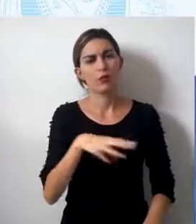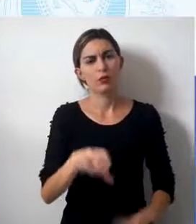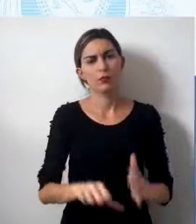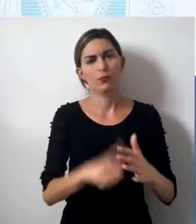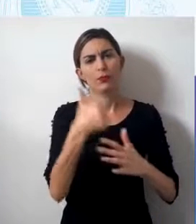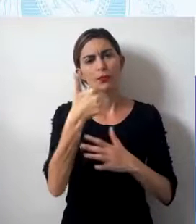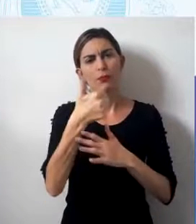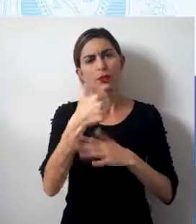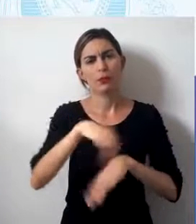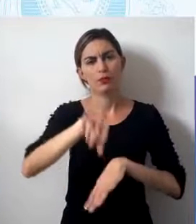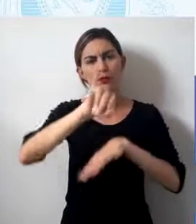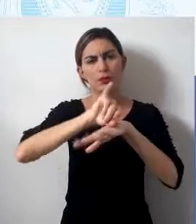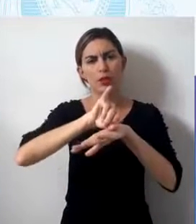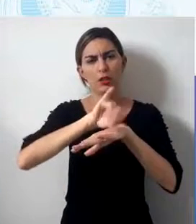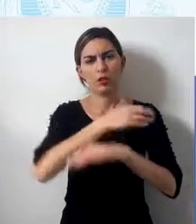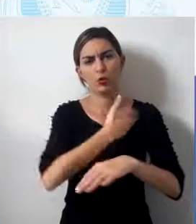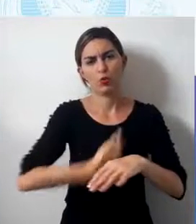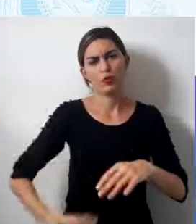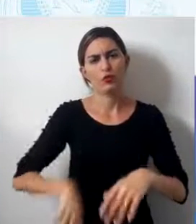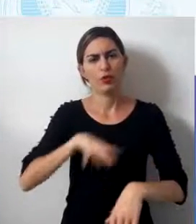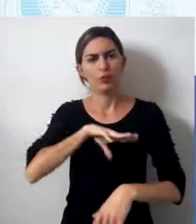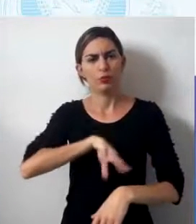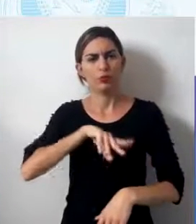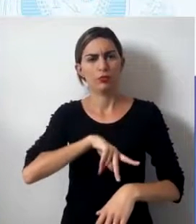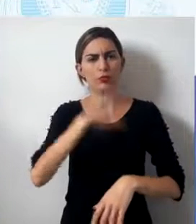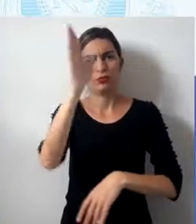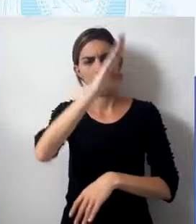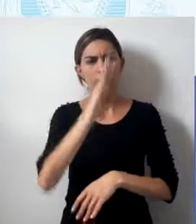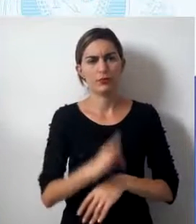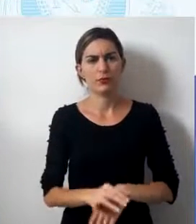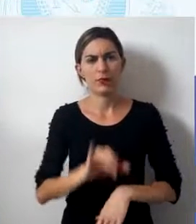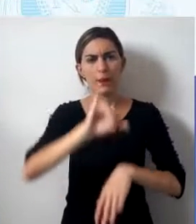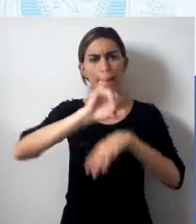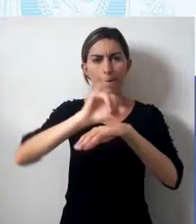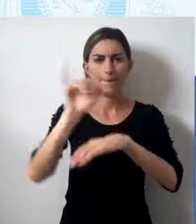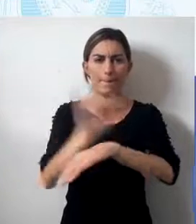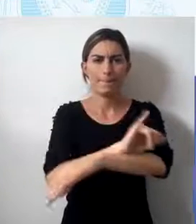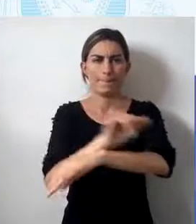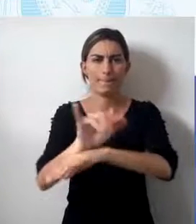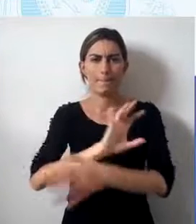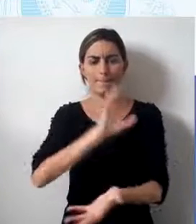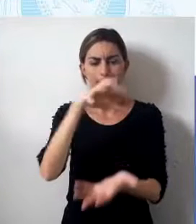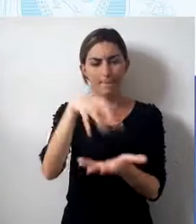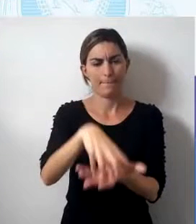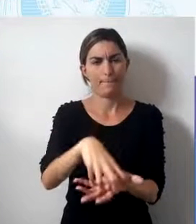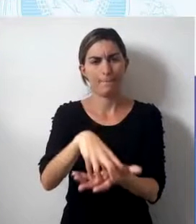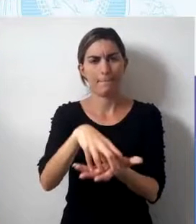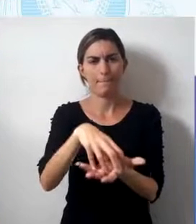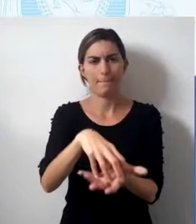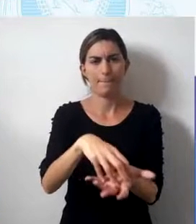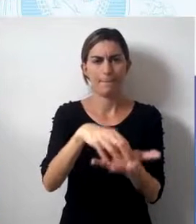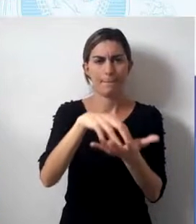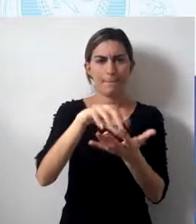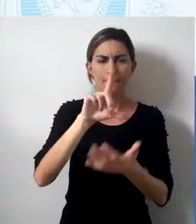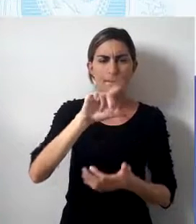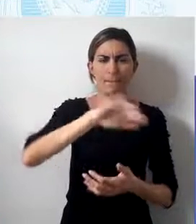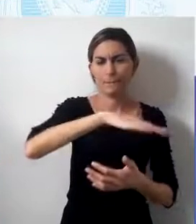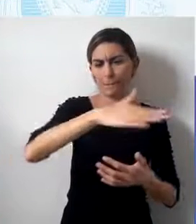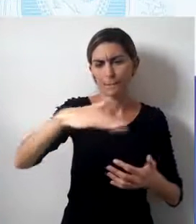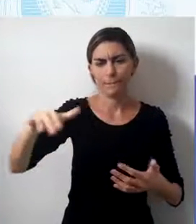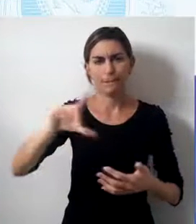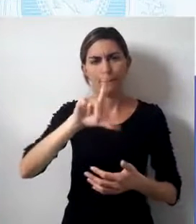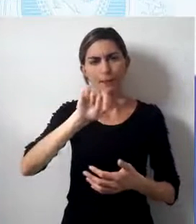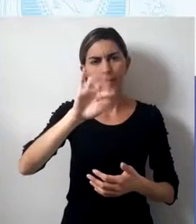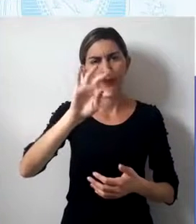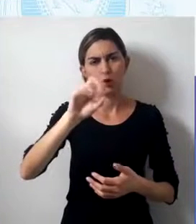primeira cidade sede do governo geral português no Brasil, pois estava estrategicamente localizada em um ponto médio do litoral,